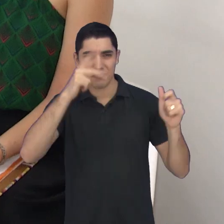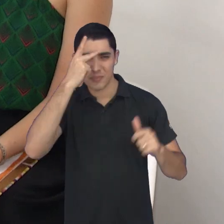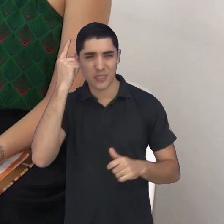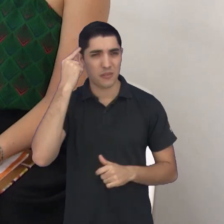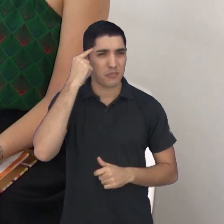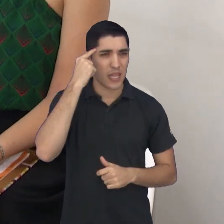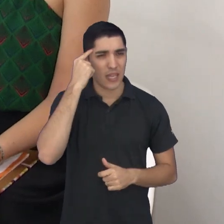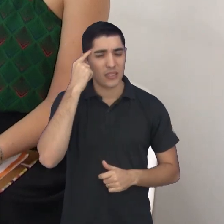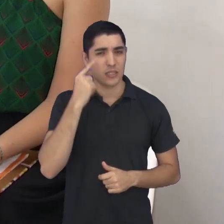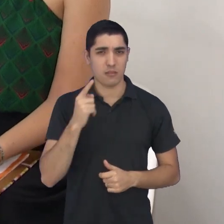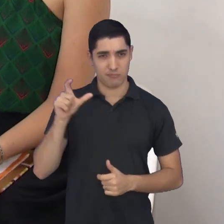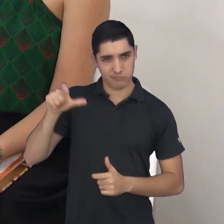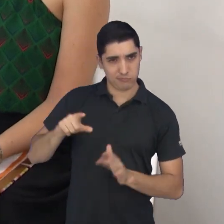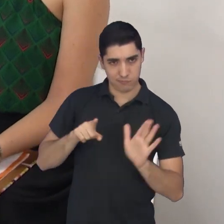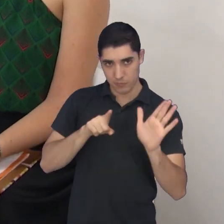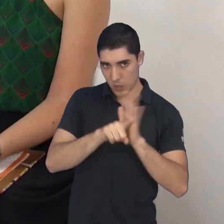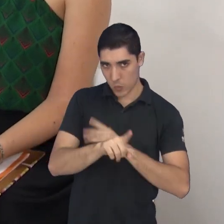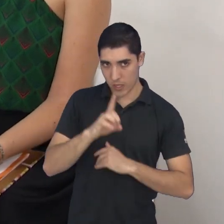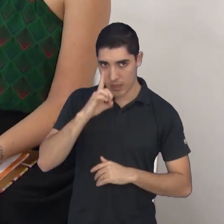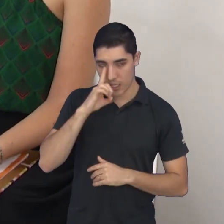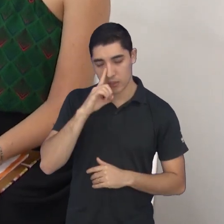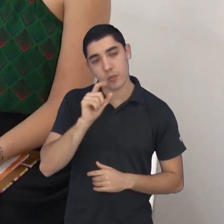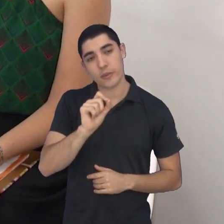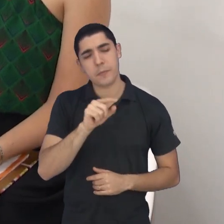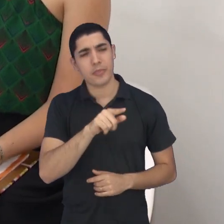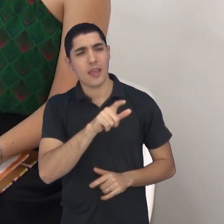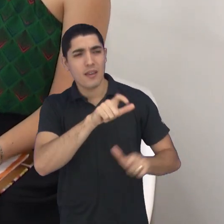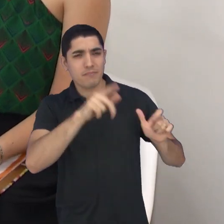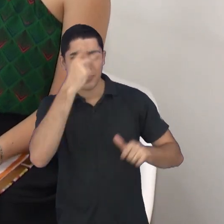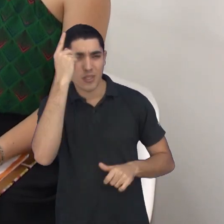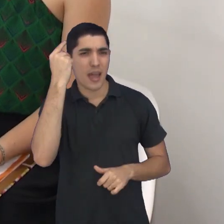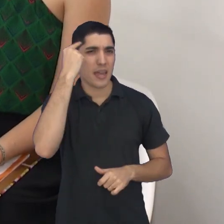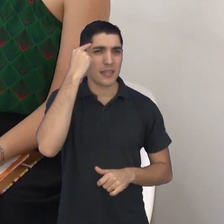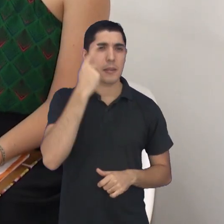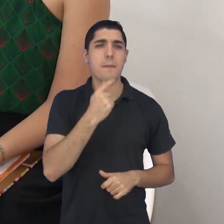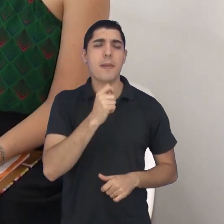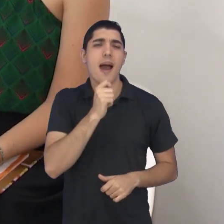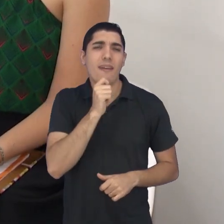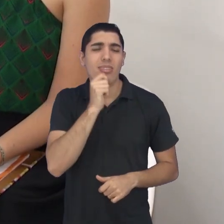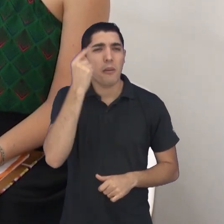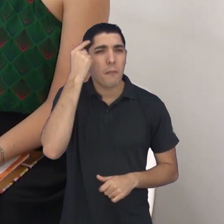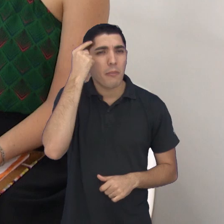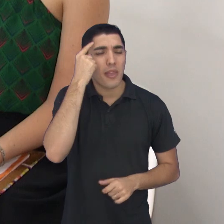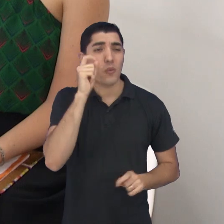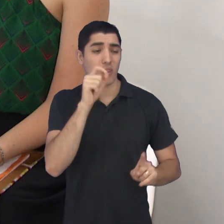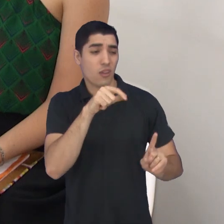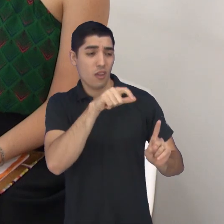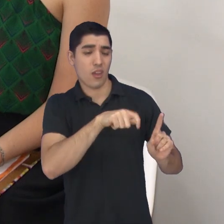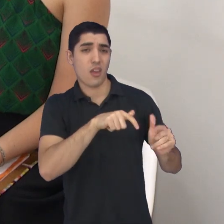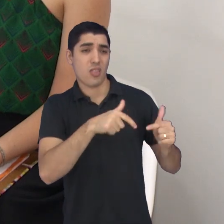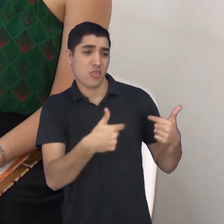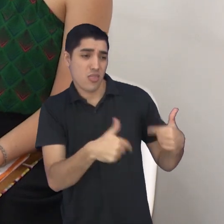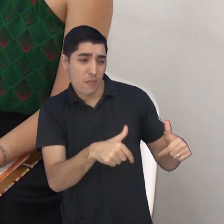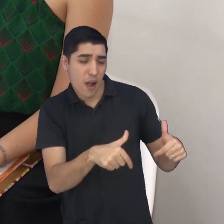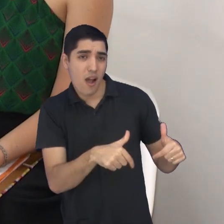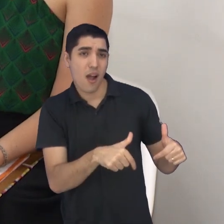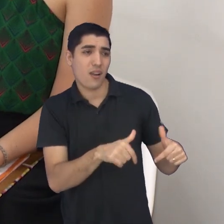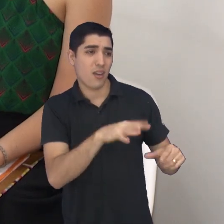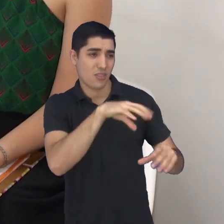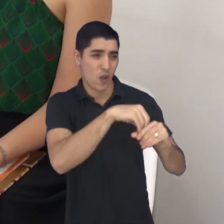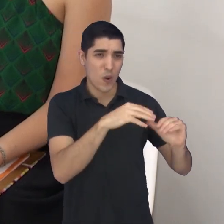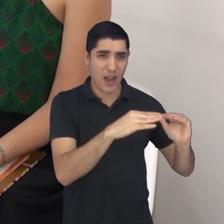falando então a pergunta da Dani, essa visão deturpada do trabalho, né, esse trabalho que deve ser remunerado ou que não deve